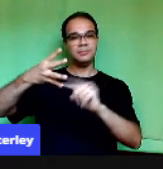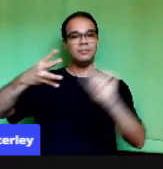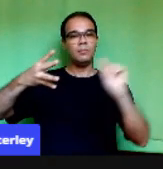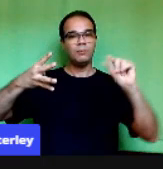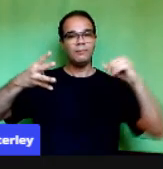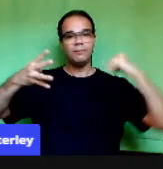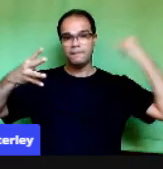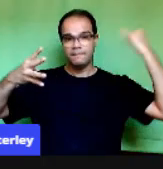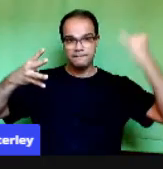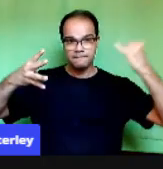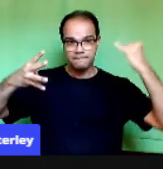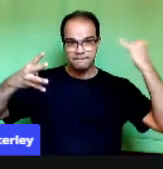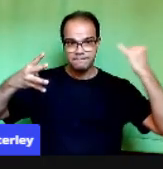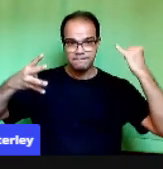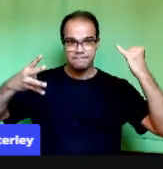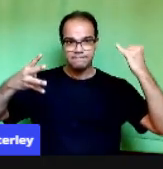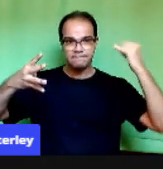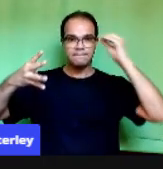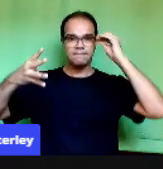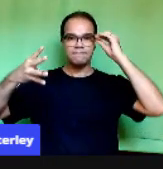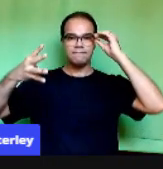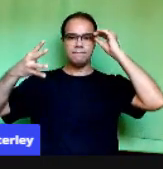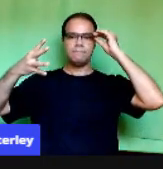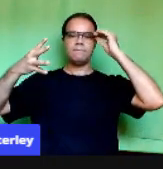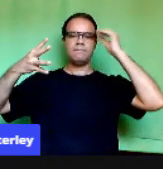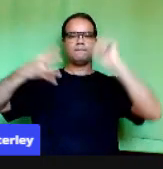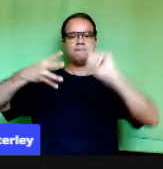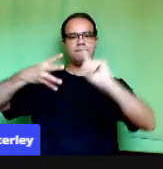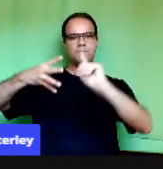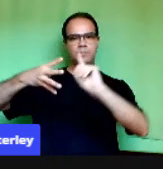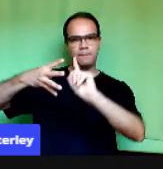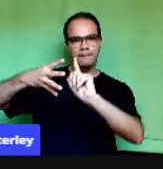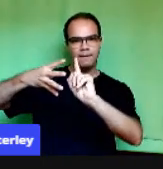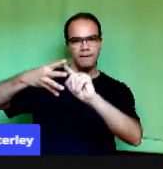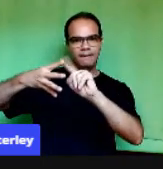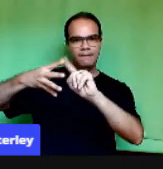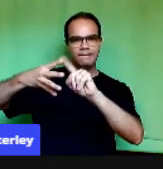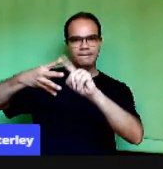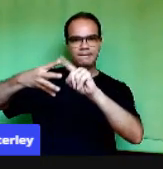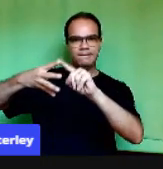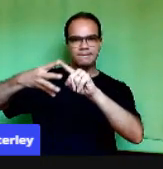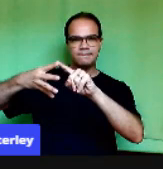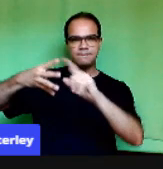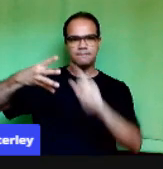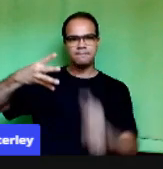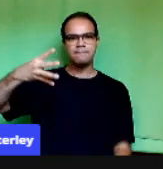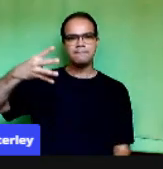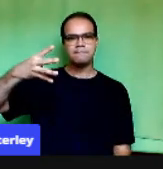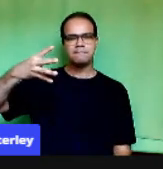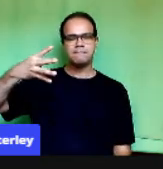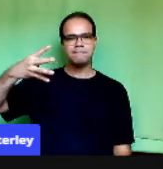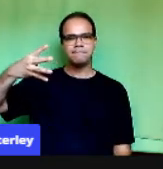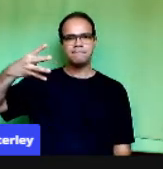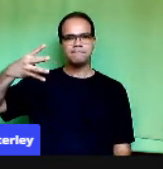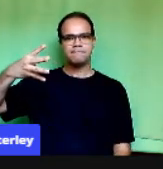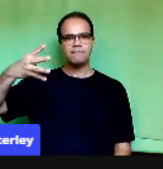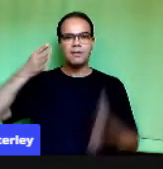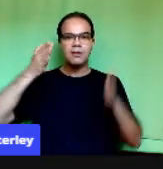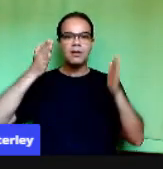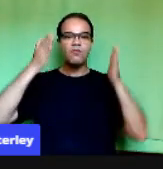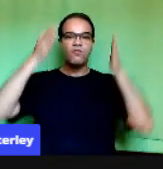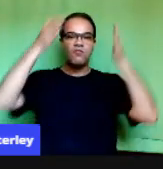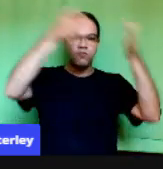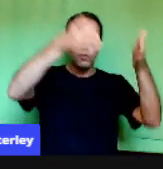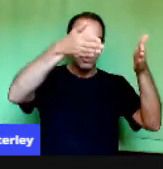estudantes. Olha só, o primeiro foco, e aqui eu apresento para você já em sequência, é foco e empatia. O que